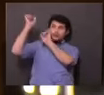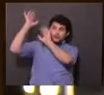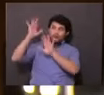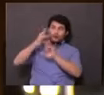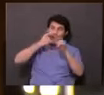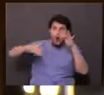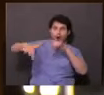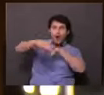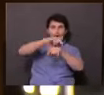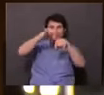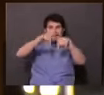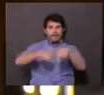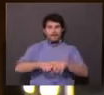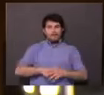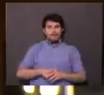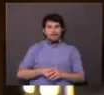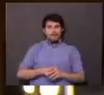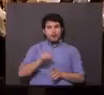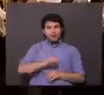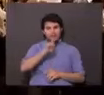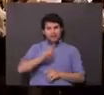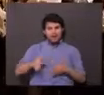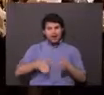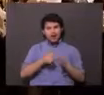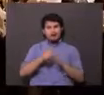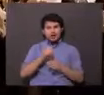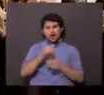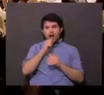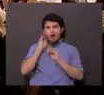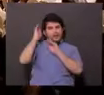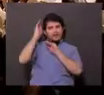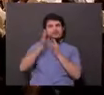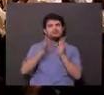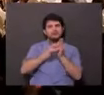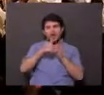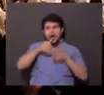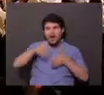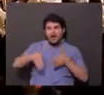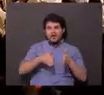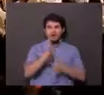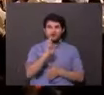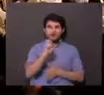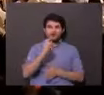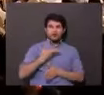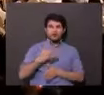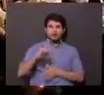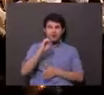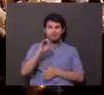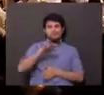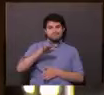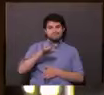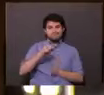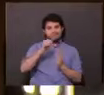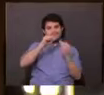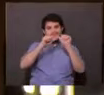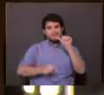homens. Primeiro mistério, o batismo de Jesus no Rio Jordão. Do Evangelho